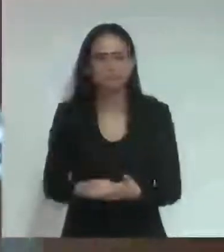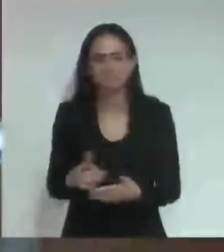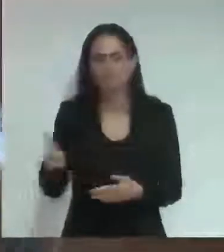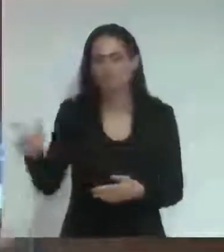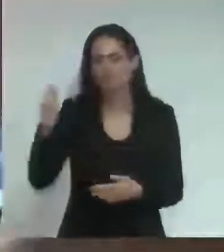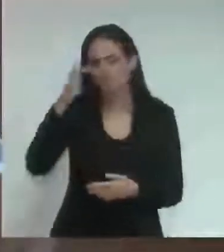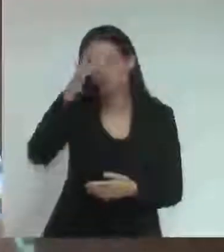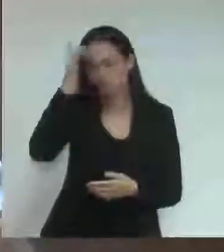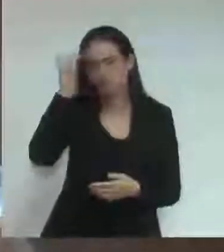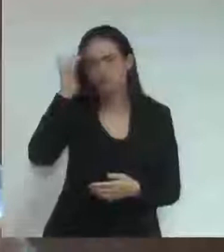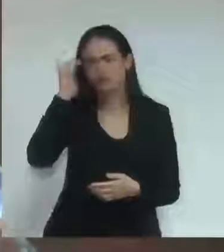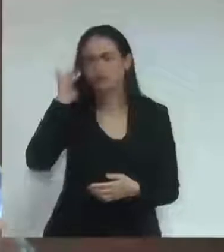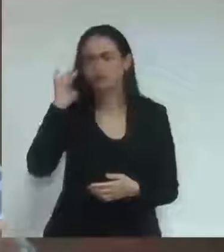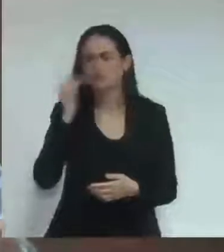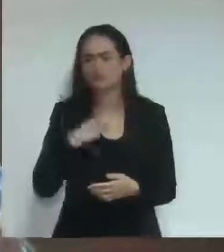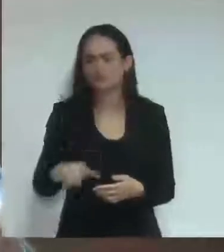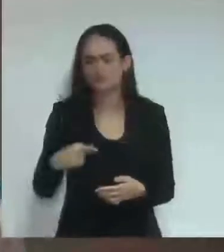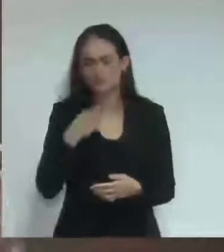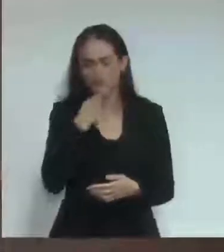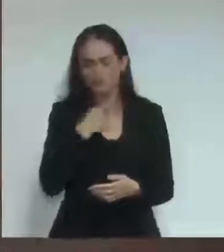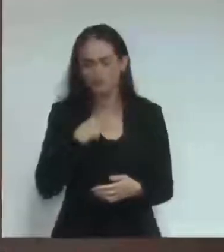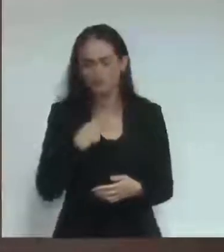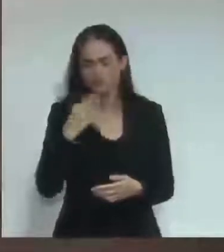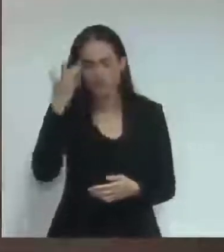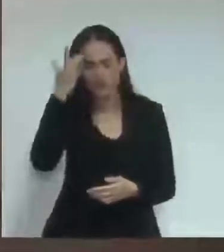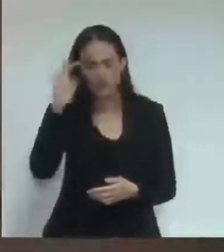Está lá, documentado.